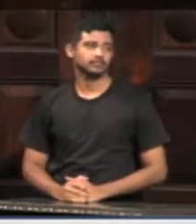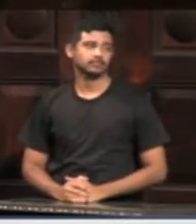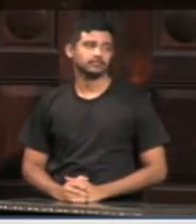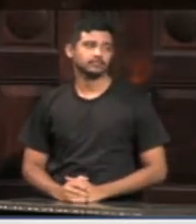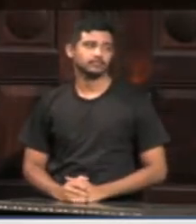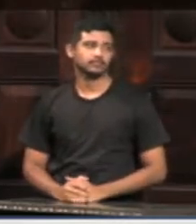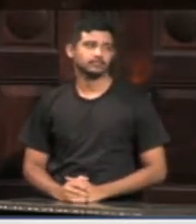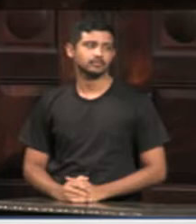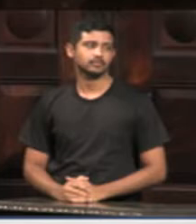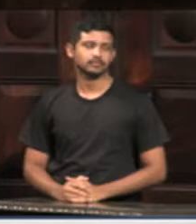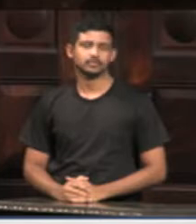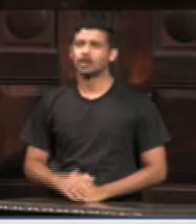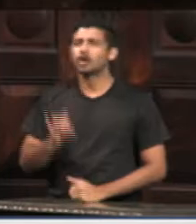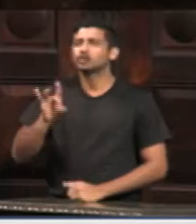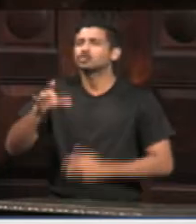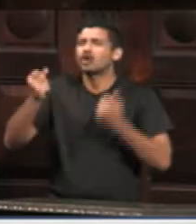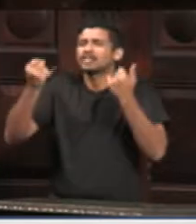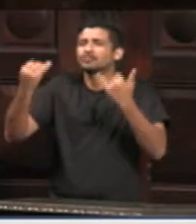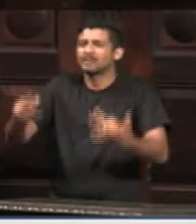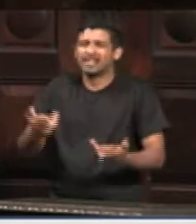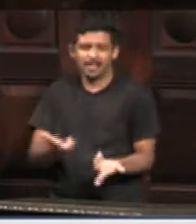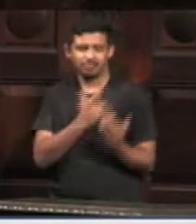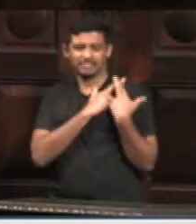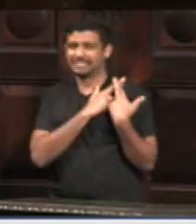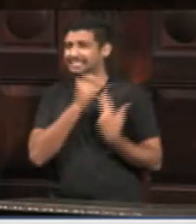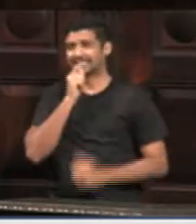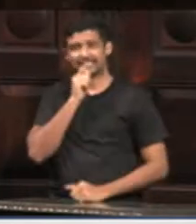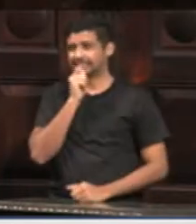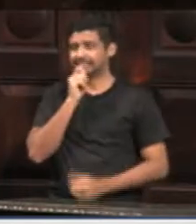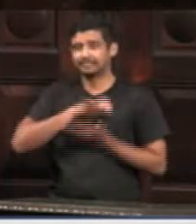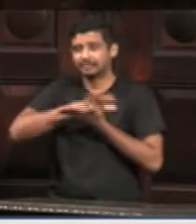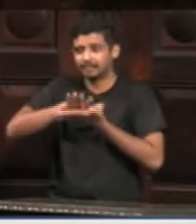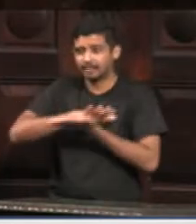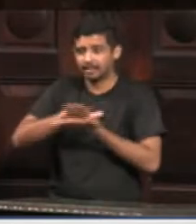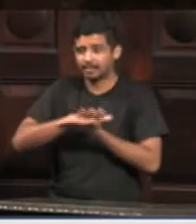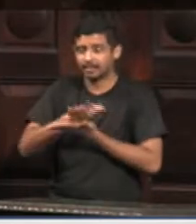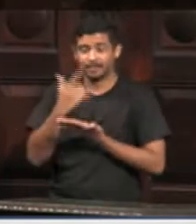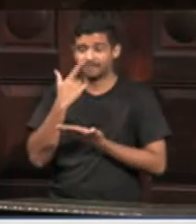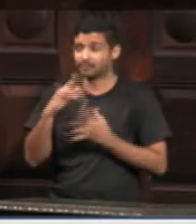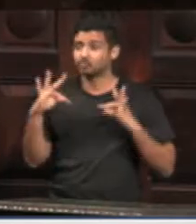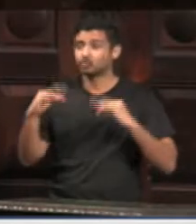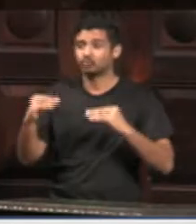Para dar uma noção da irresponsabilidade, a mais completa,